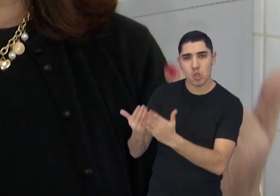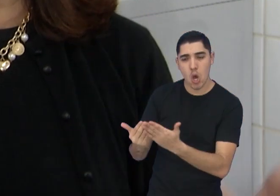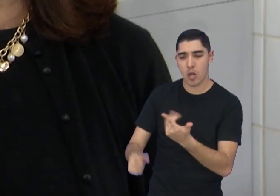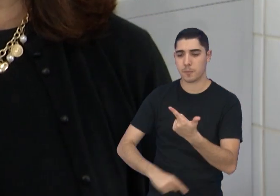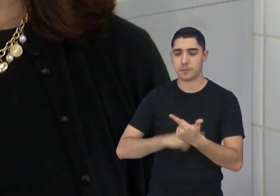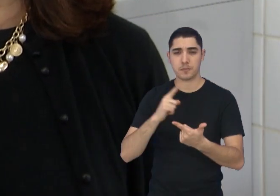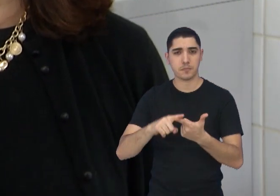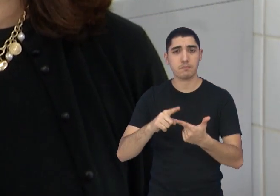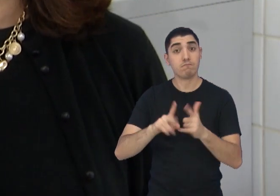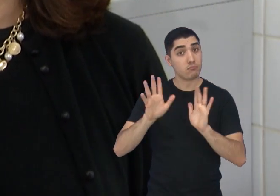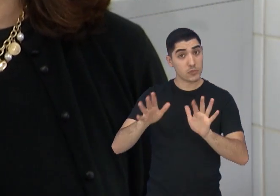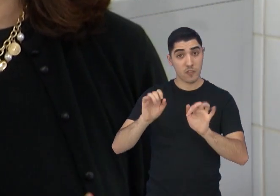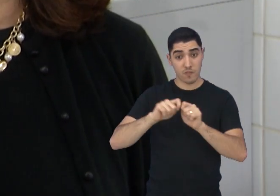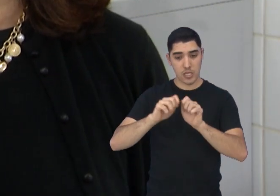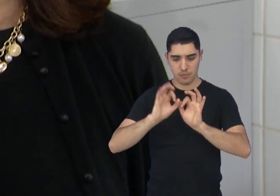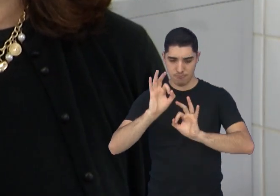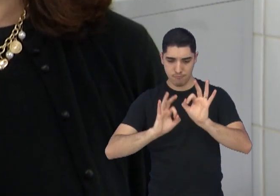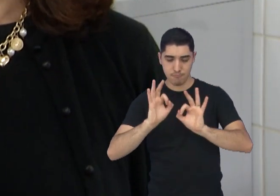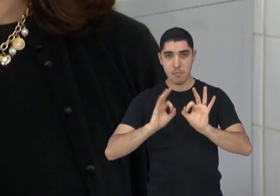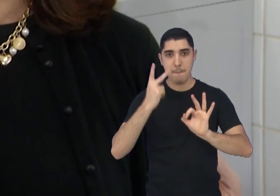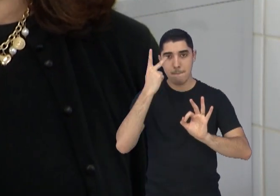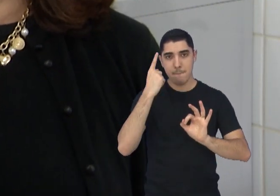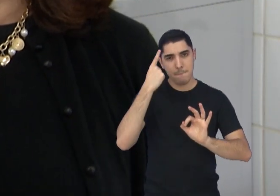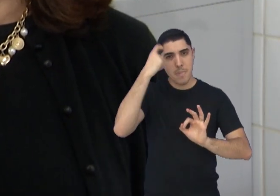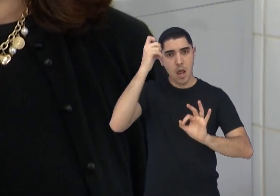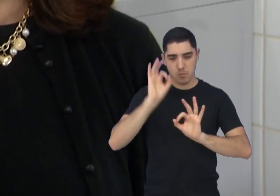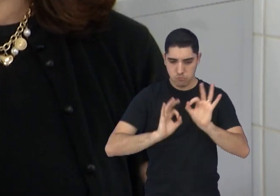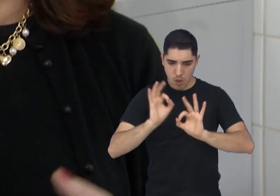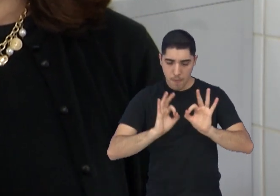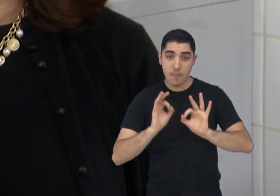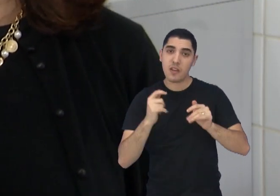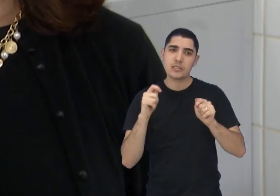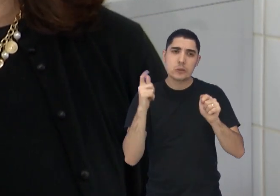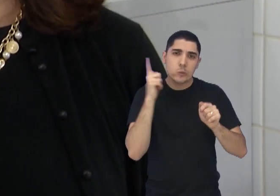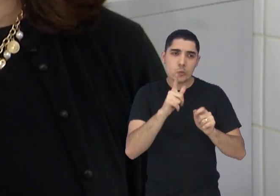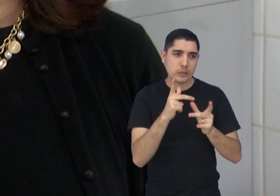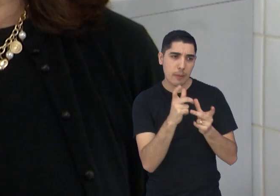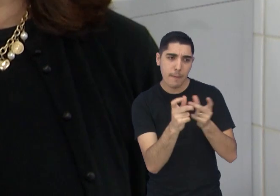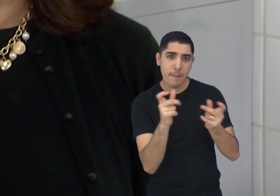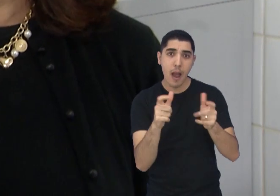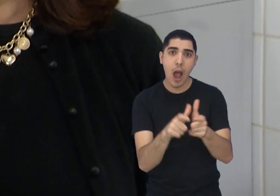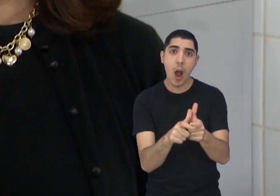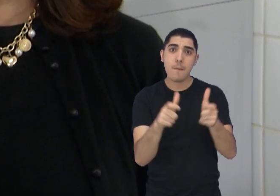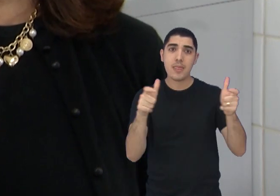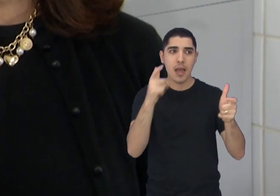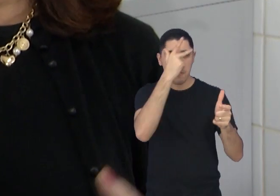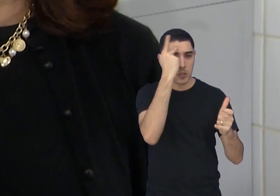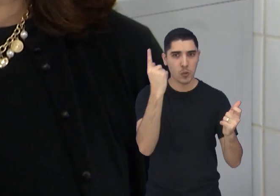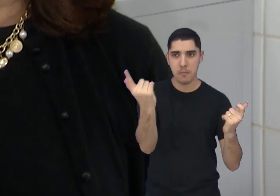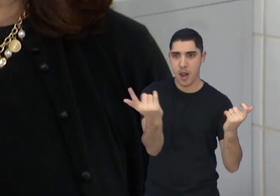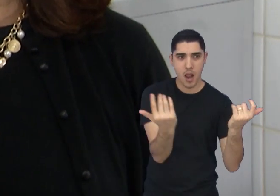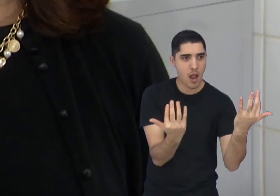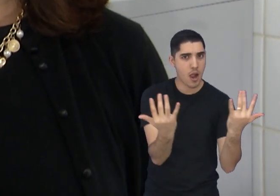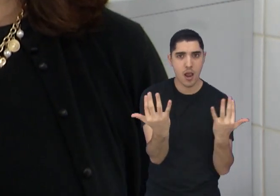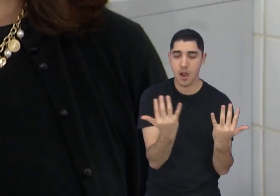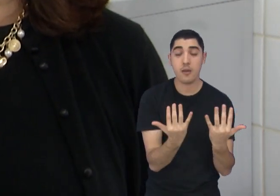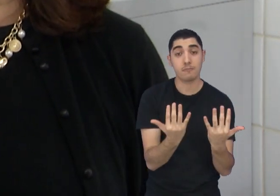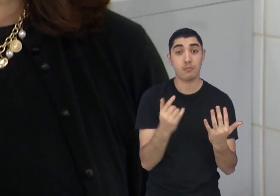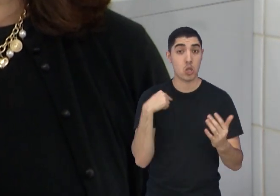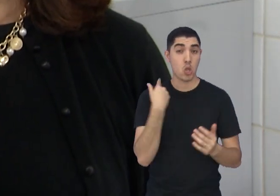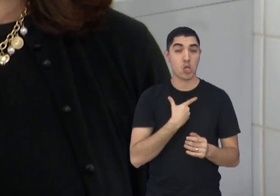fez um plano esse ano, plano de imunização, que contempla para aumento dessa cobertura vacinal. Nesse plano nós escolhemos